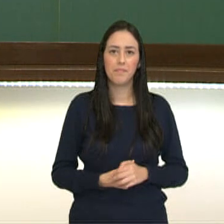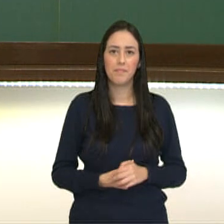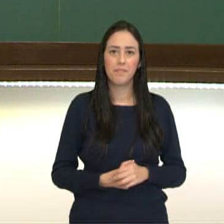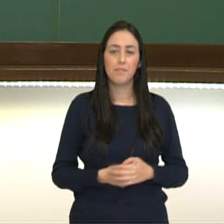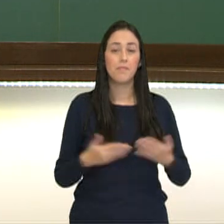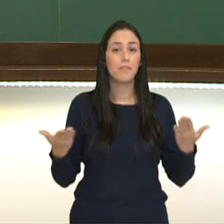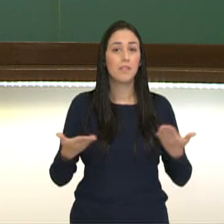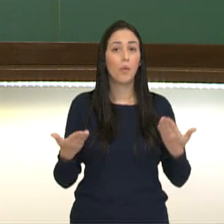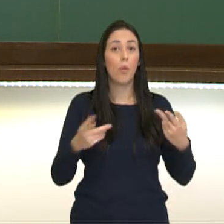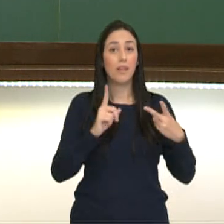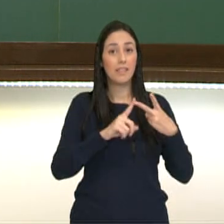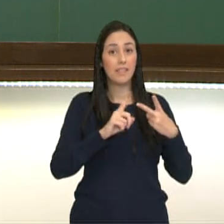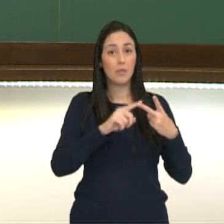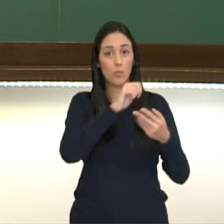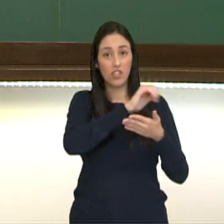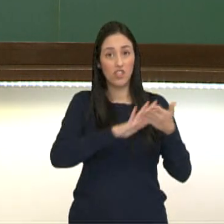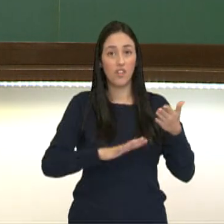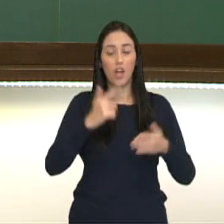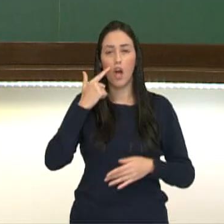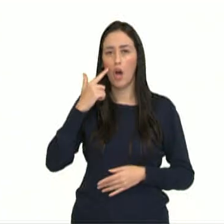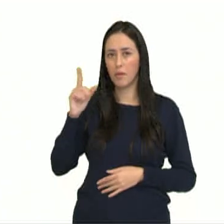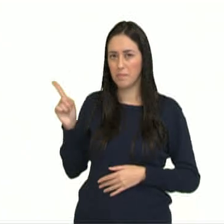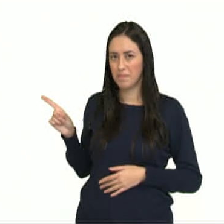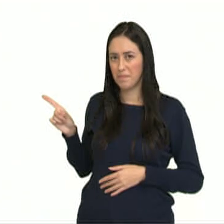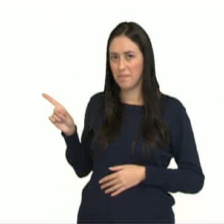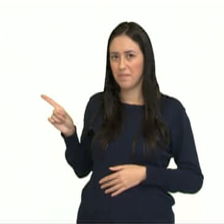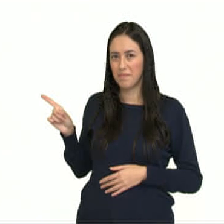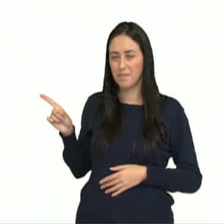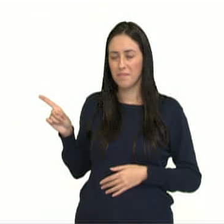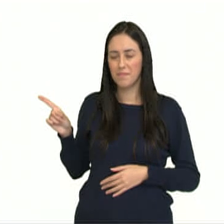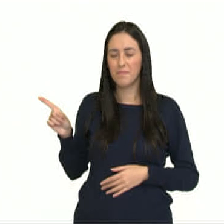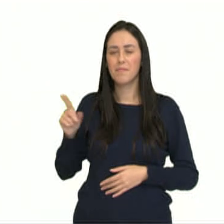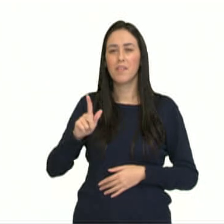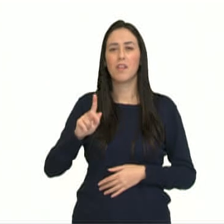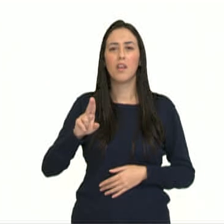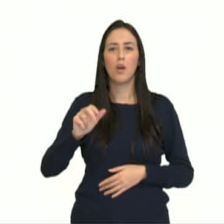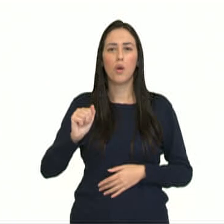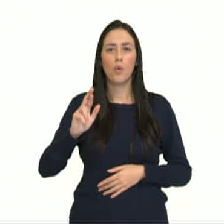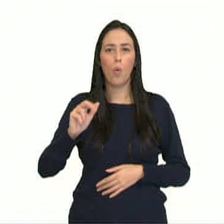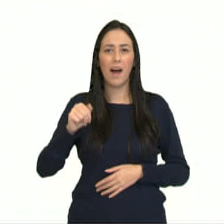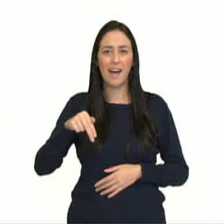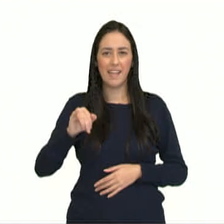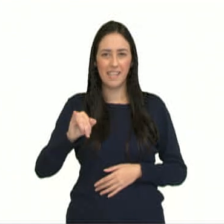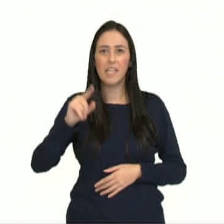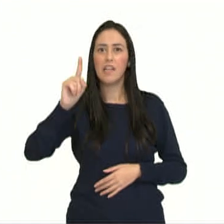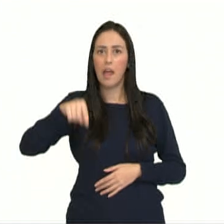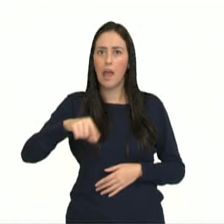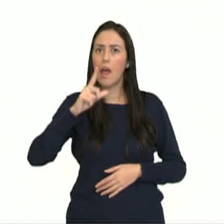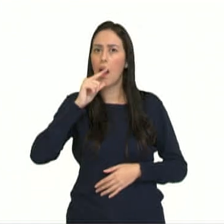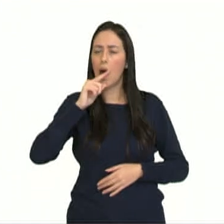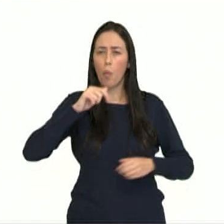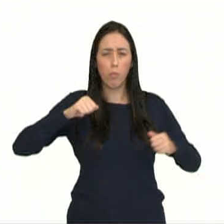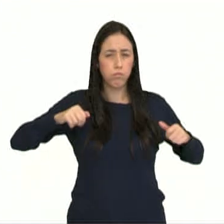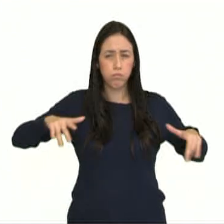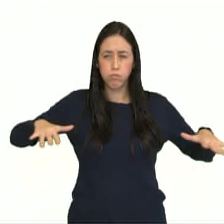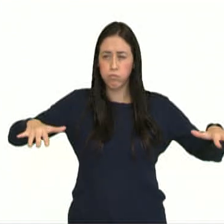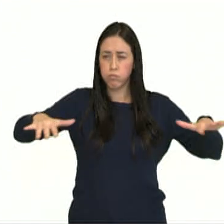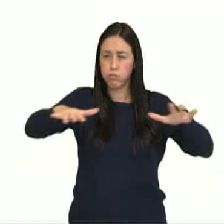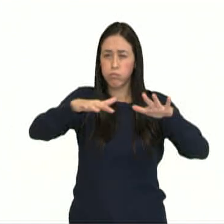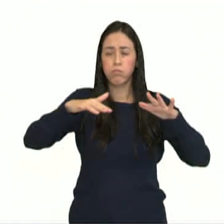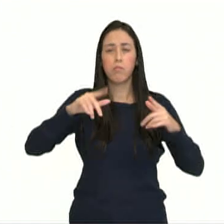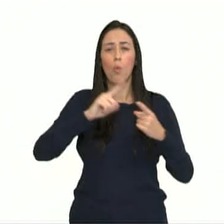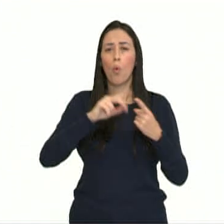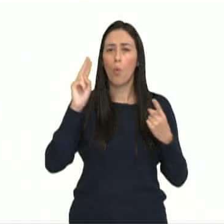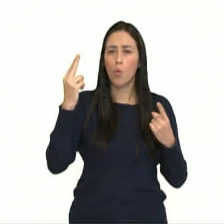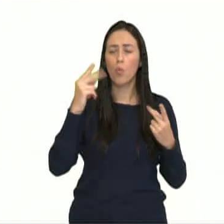nossa segunda atividade, olha na tela ela aparecendo para você, ó. O aquífero Guarani é um imenso aquífero que abrange parte dos territórios do